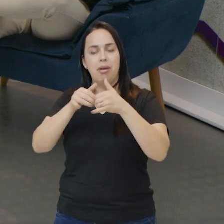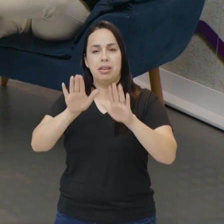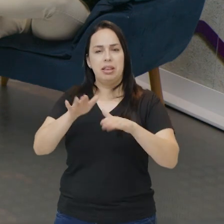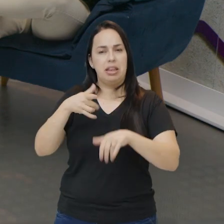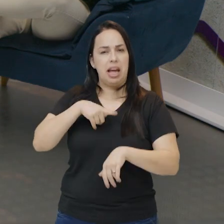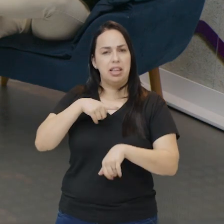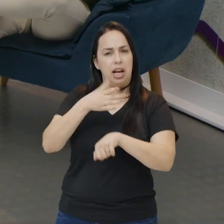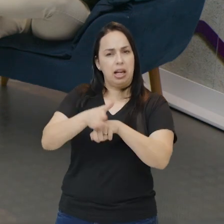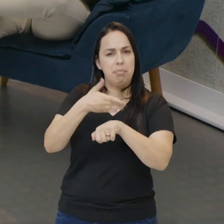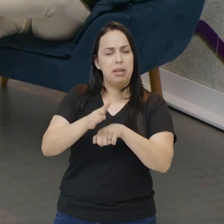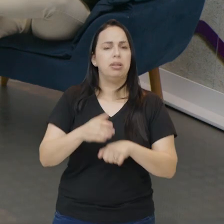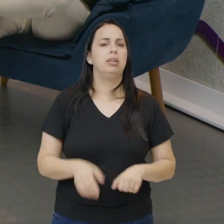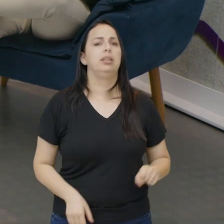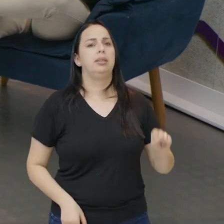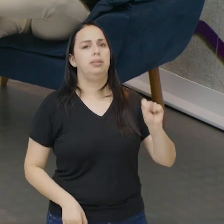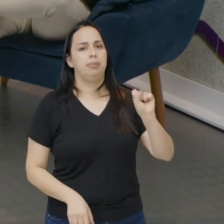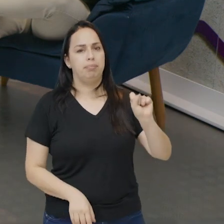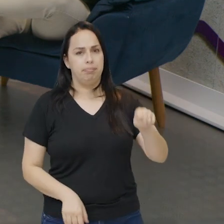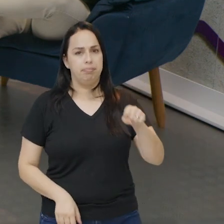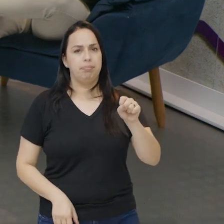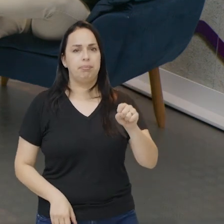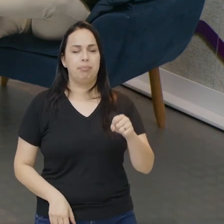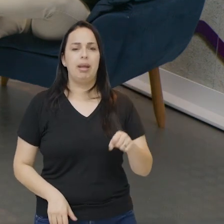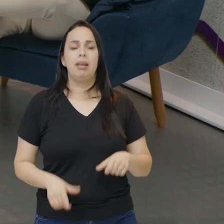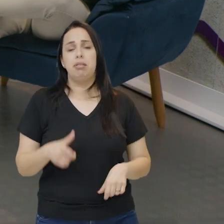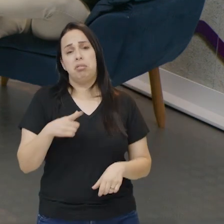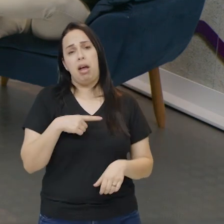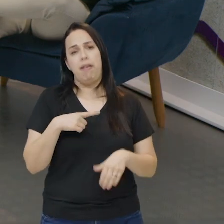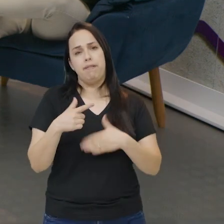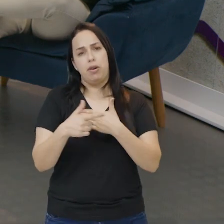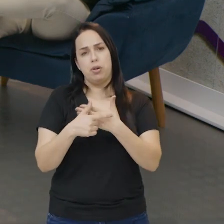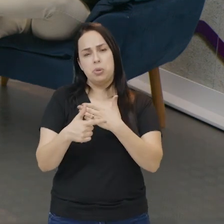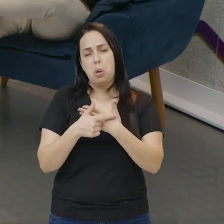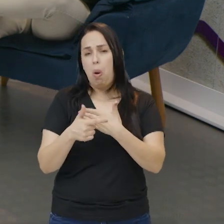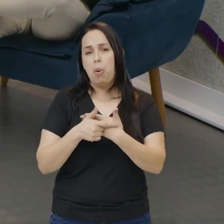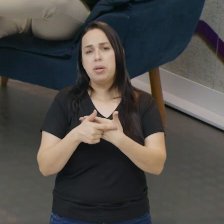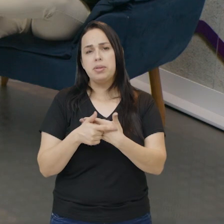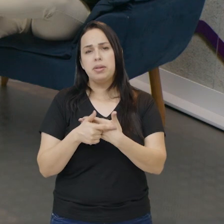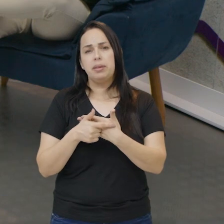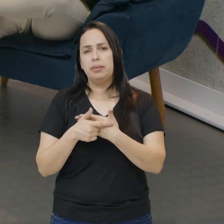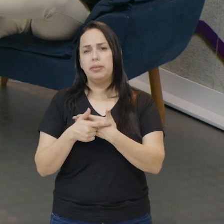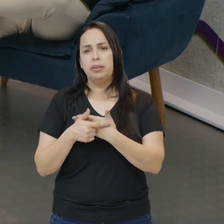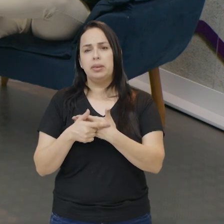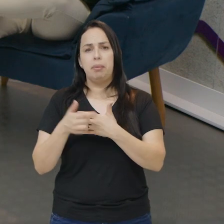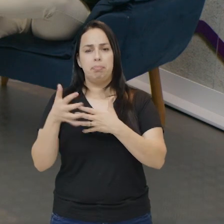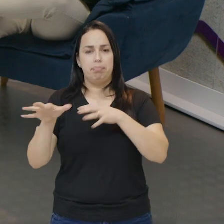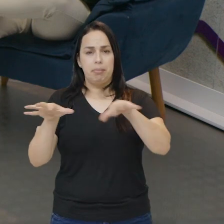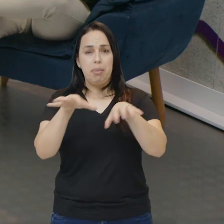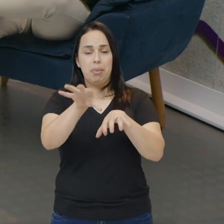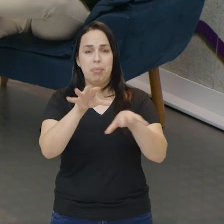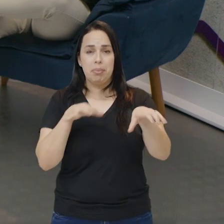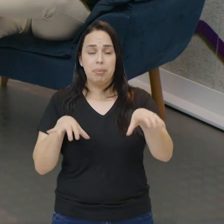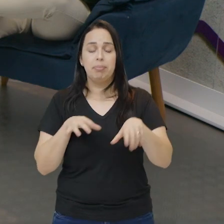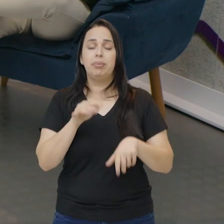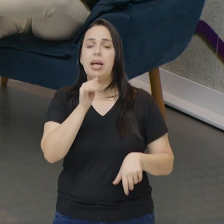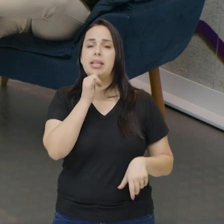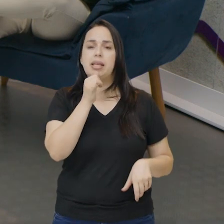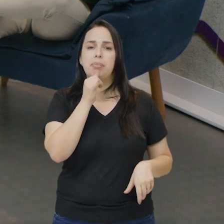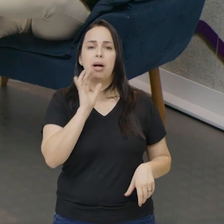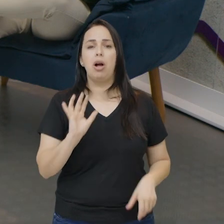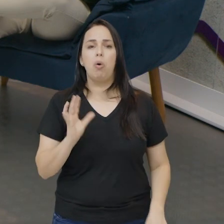um deles são distintos. Né? São atribuições, né, e perfis separados,